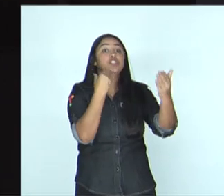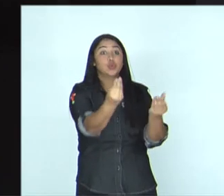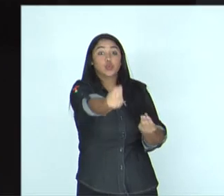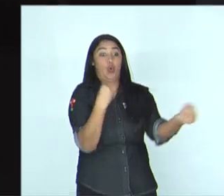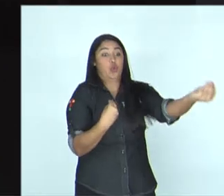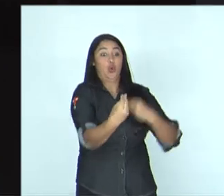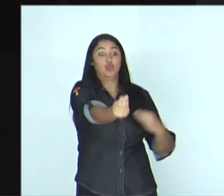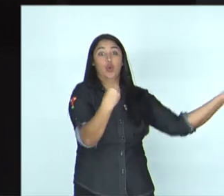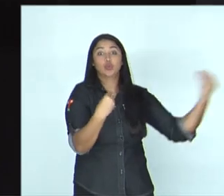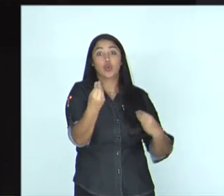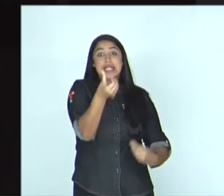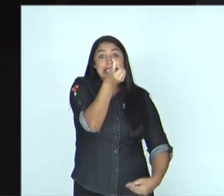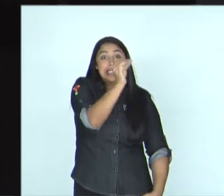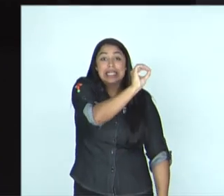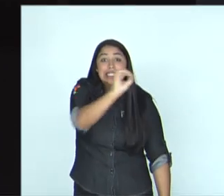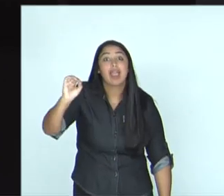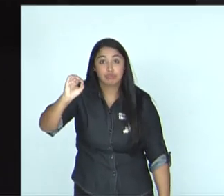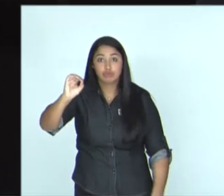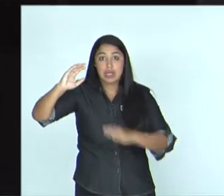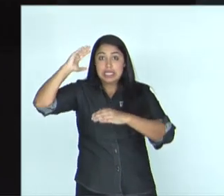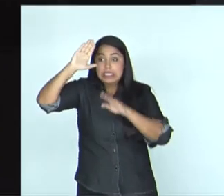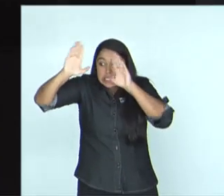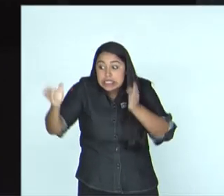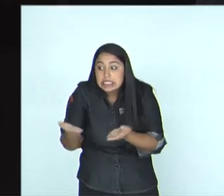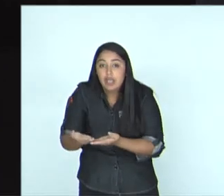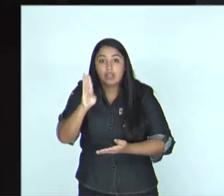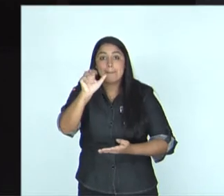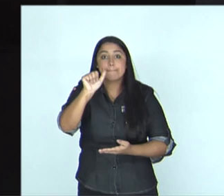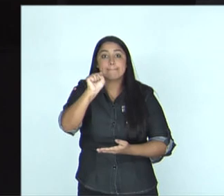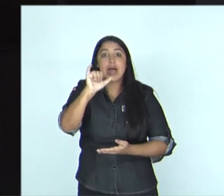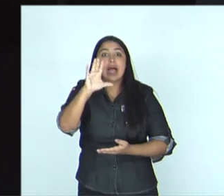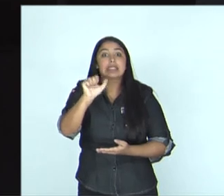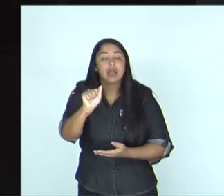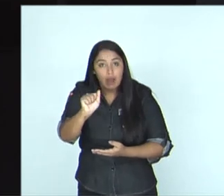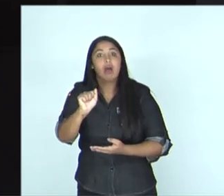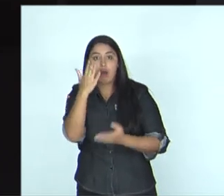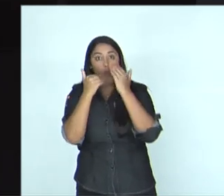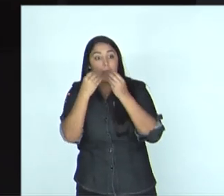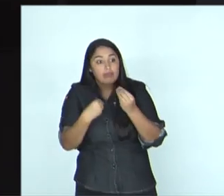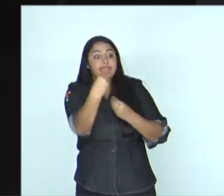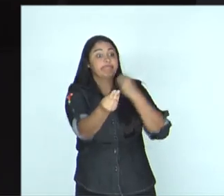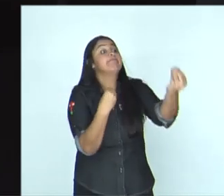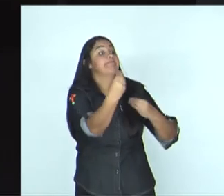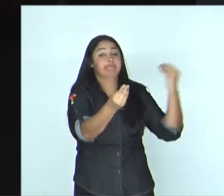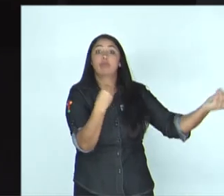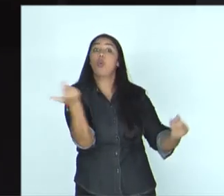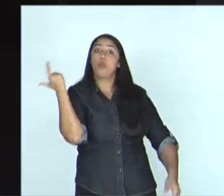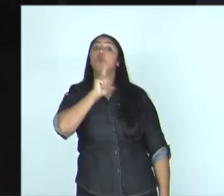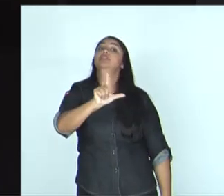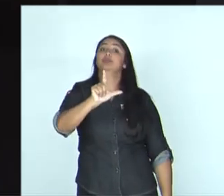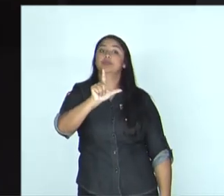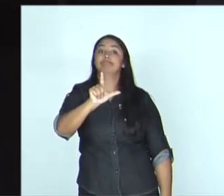coisa maravilhosa! Em breve vamos fazer uma live muito maior com o Ministério Atitude e amigos. Mas deixa eu te fazer